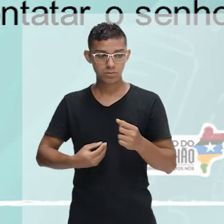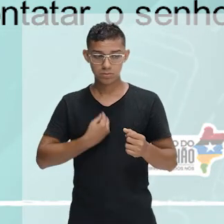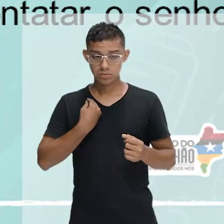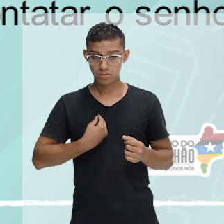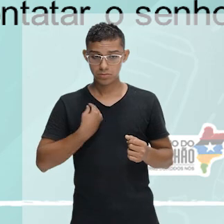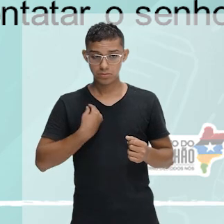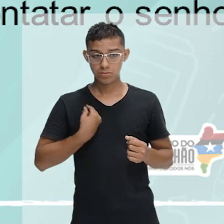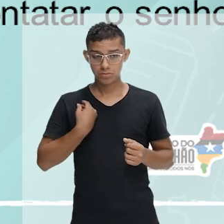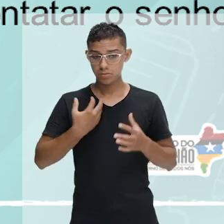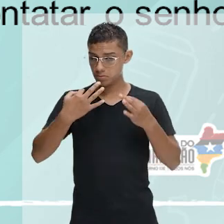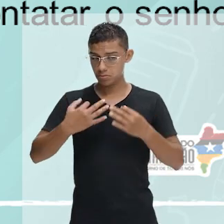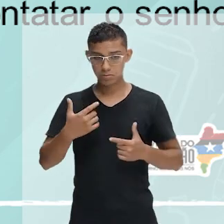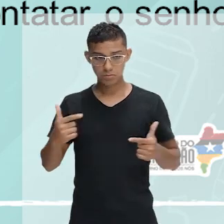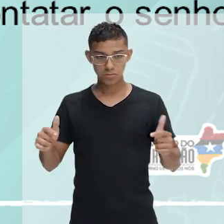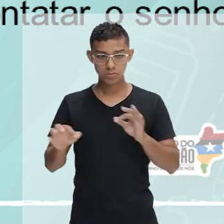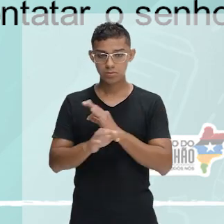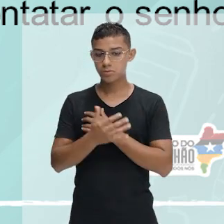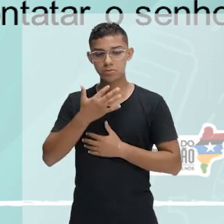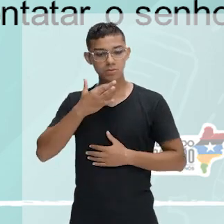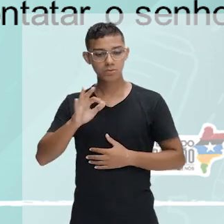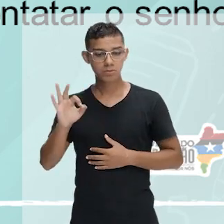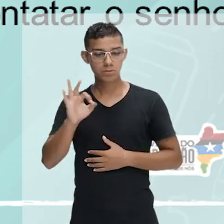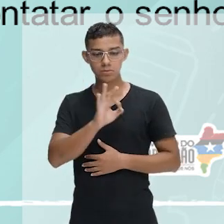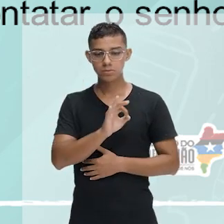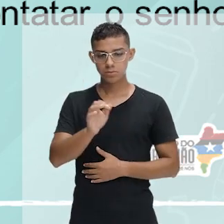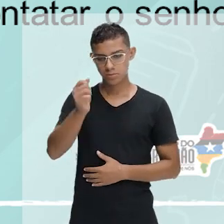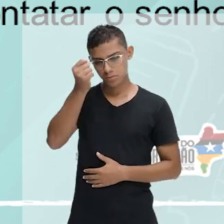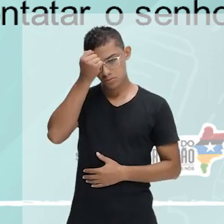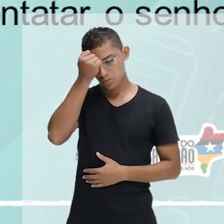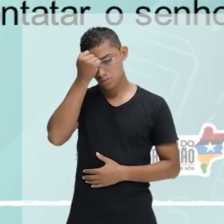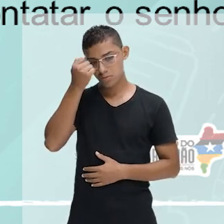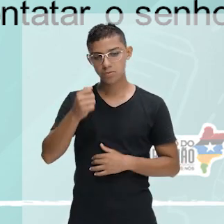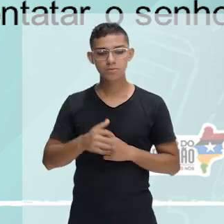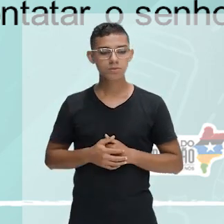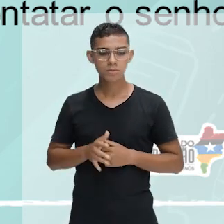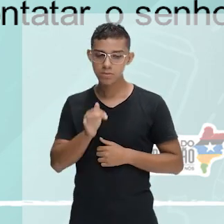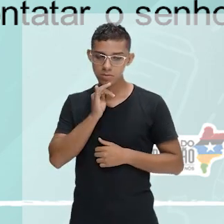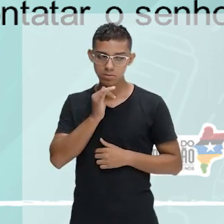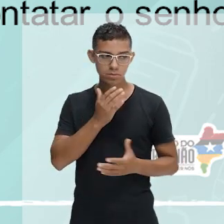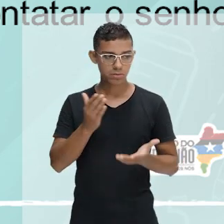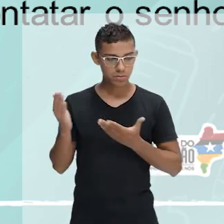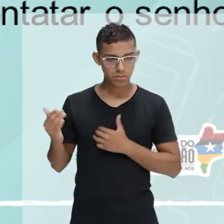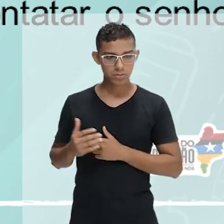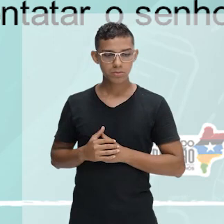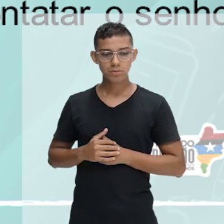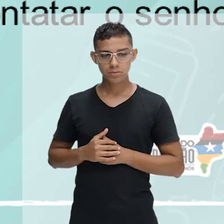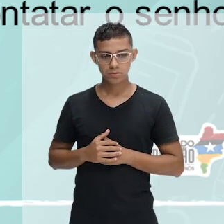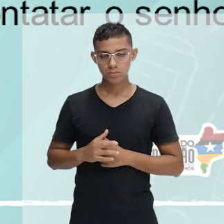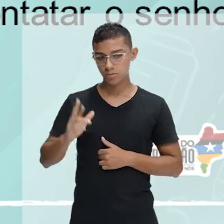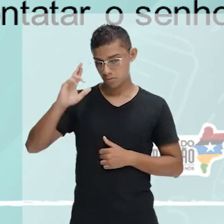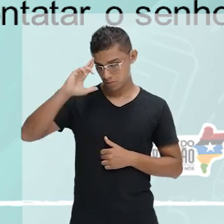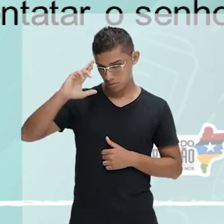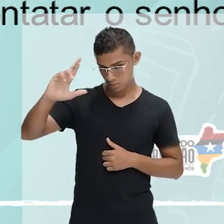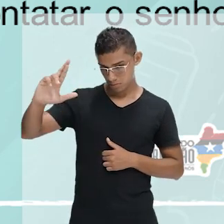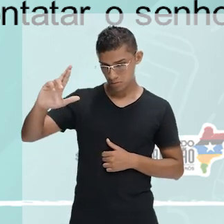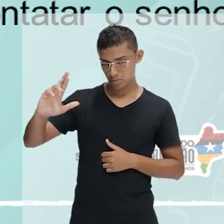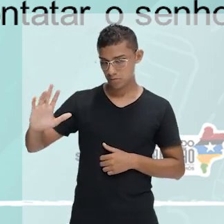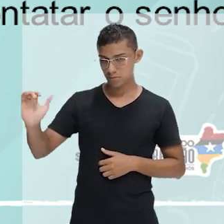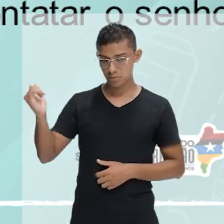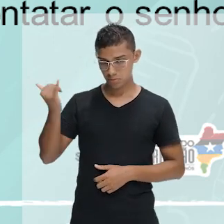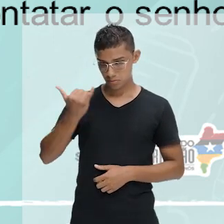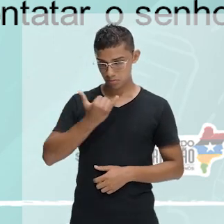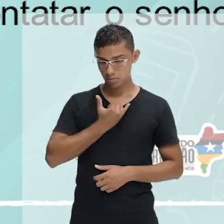é incerta ou desconhecida e arrependimentos. Então, vamos para o exemplo. El director dijo que